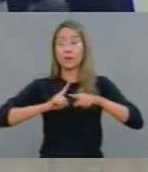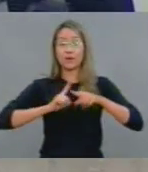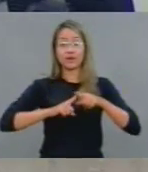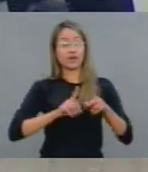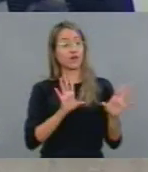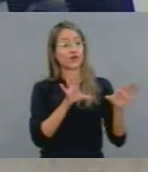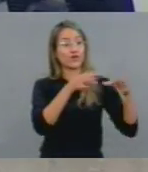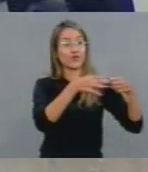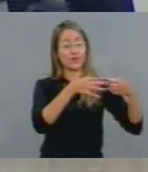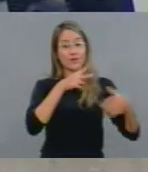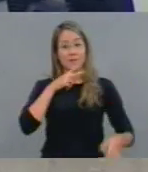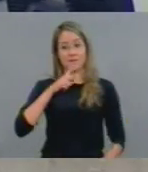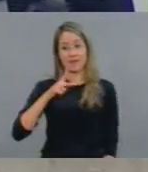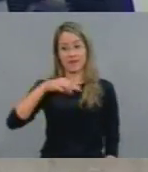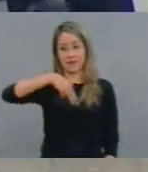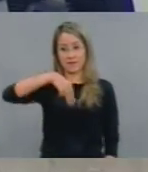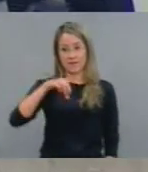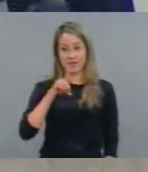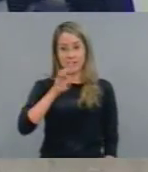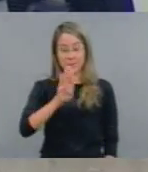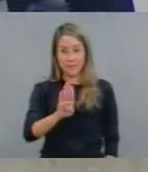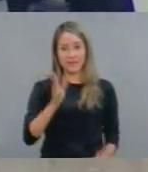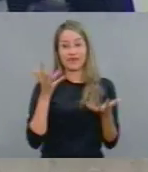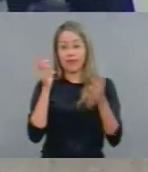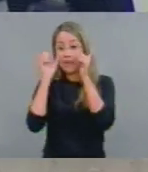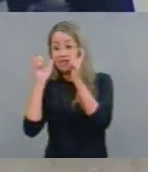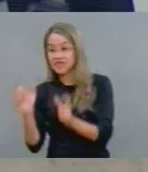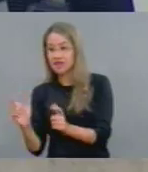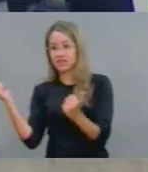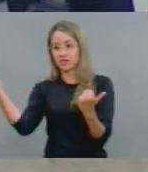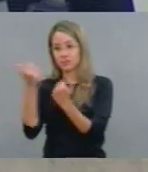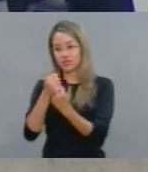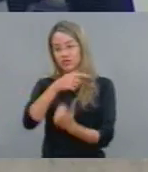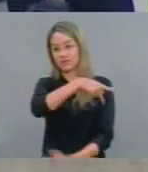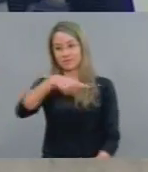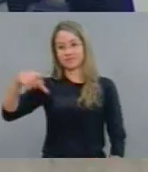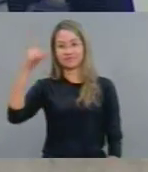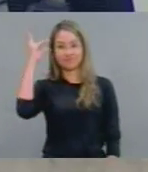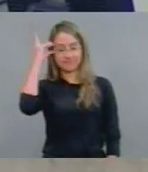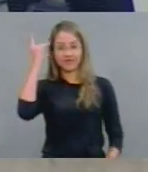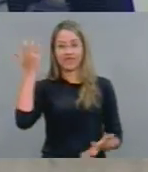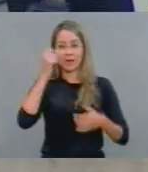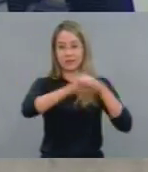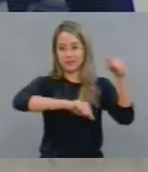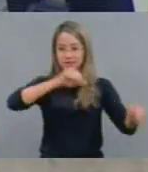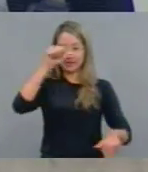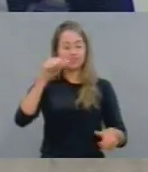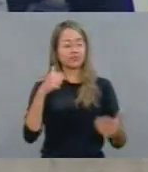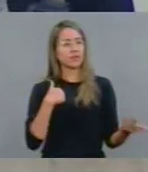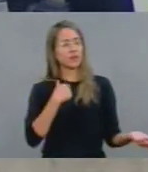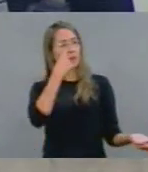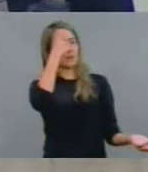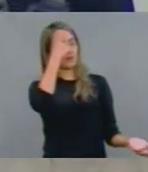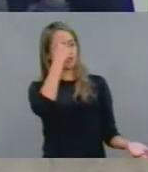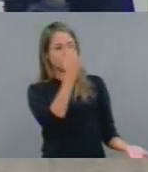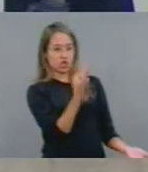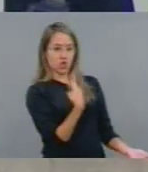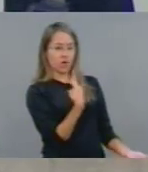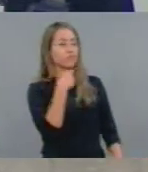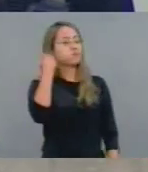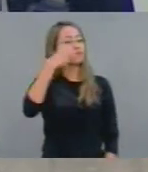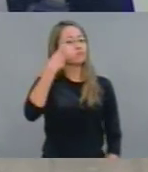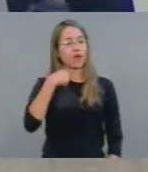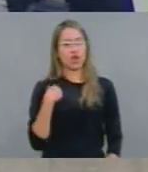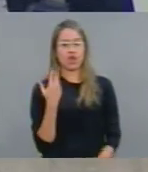já vem setado há muito tempo. Agora vamos para o quadro atual. Eu fico pensando, Renato, a gente como advogado, eu e você, que a gente estuda, passou um bocado